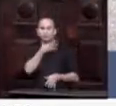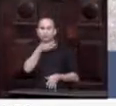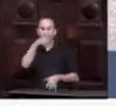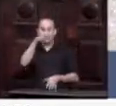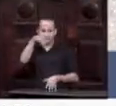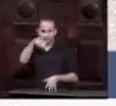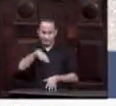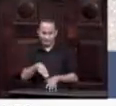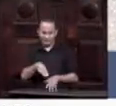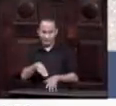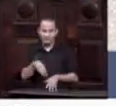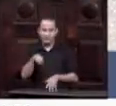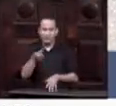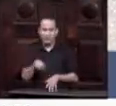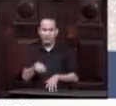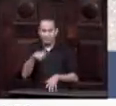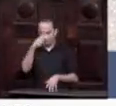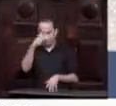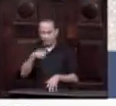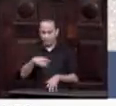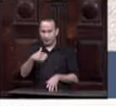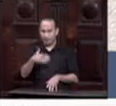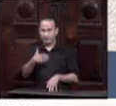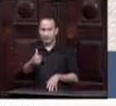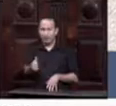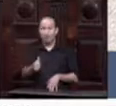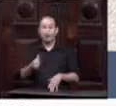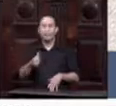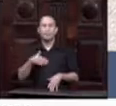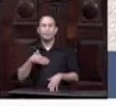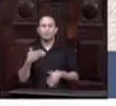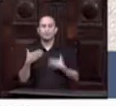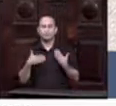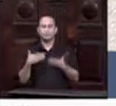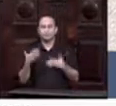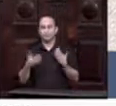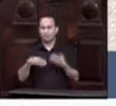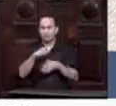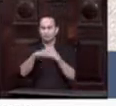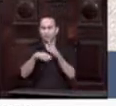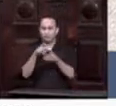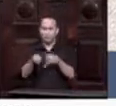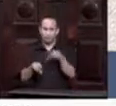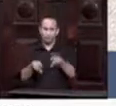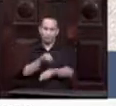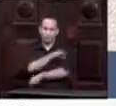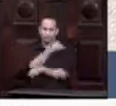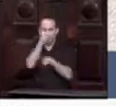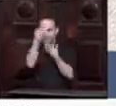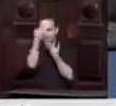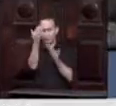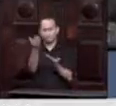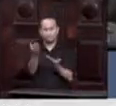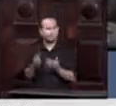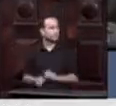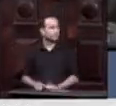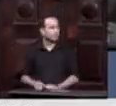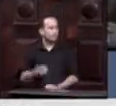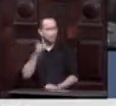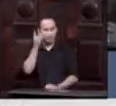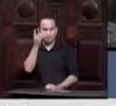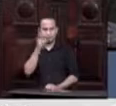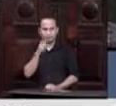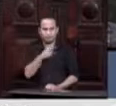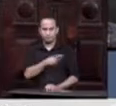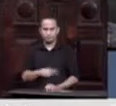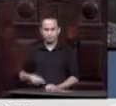ano vai ser um ano melhor e mais contente para toda a população do Rio de Janeiro. Muito obrigado, presidente. A presidência